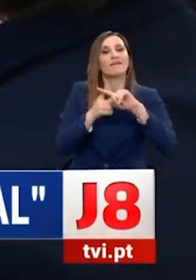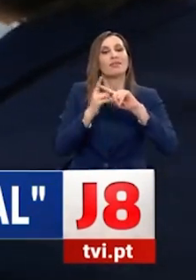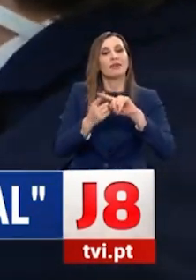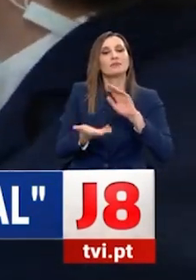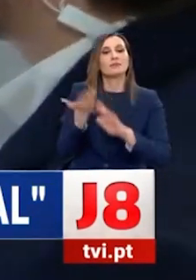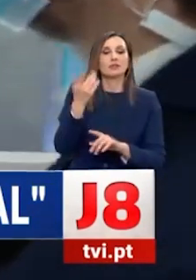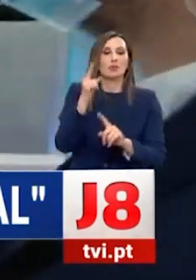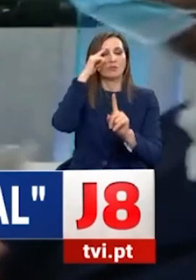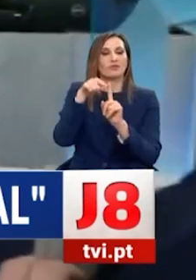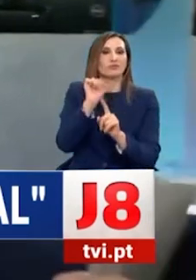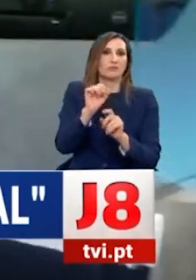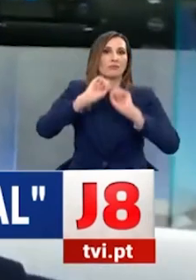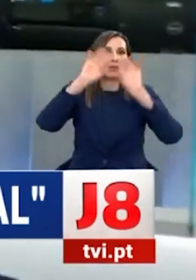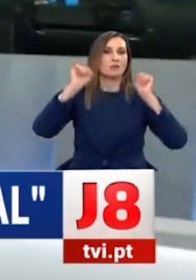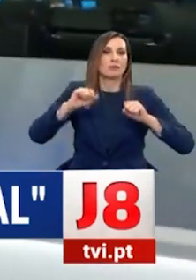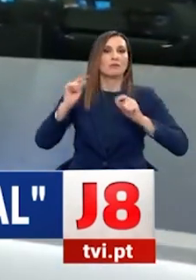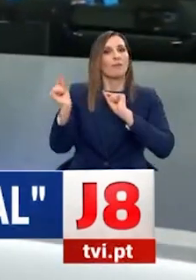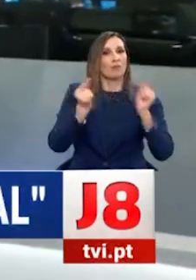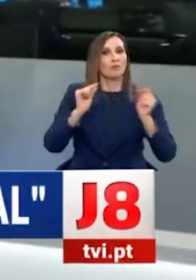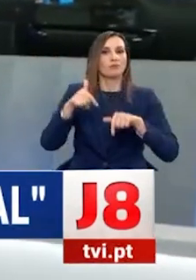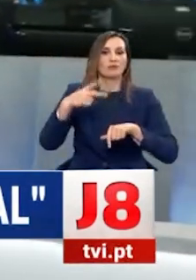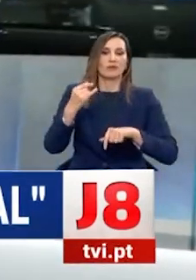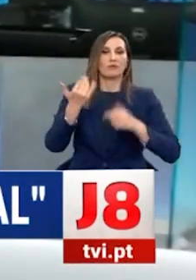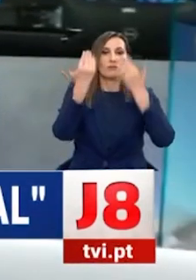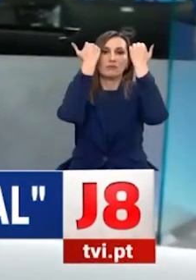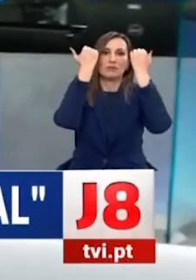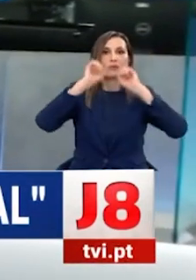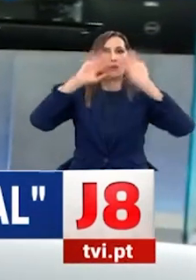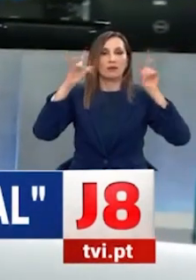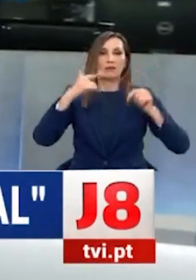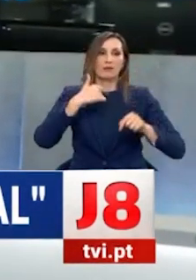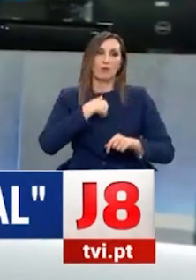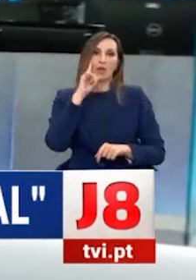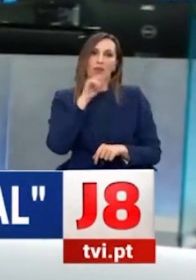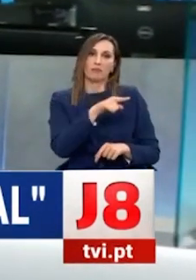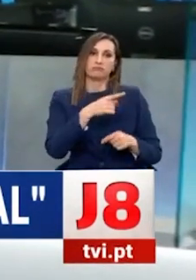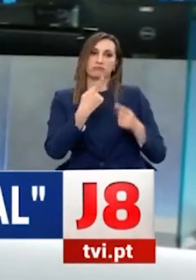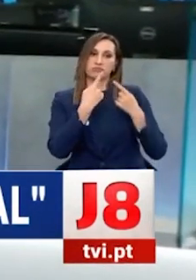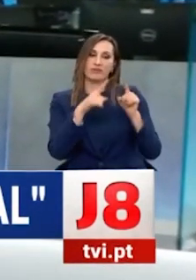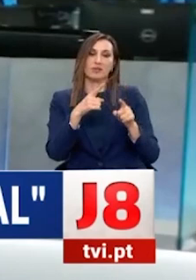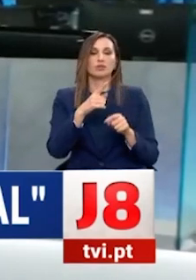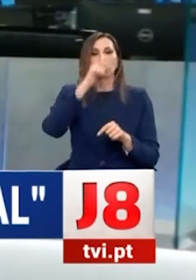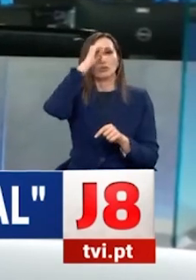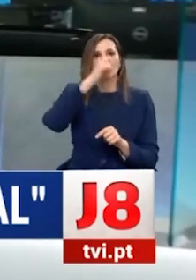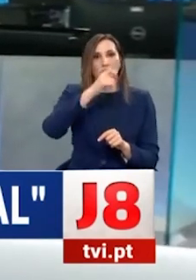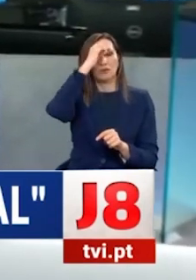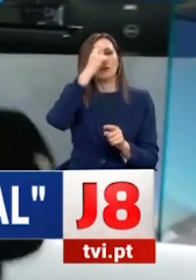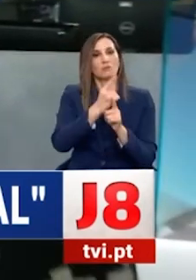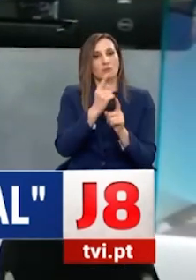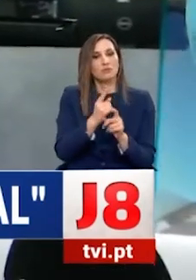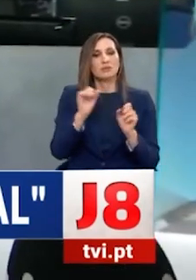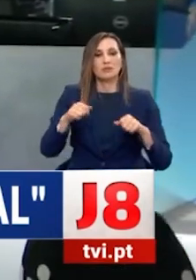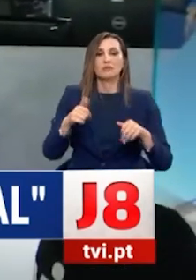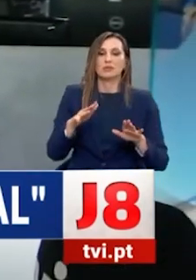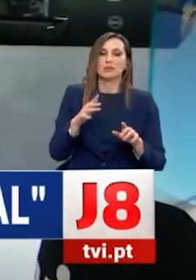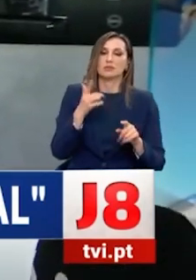assumo que seja um dos seus objetivos. Sim, e acho que hoje o debate aqui na TVI foi esclarecedor das diferenças que temos, o tom, respeito, apesar de tudo, que eu penso que houve. Mas repetiu